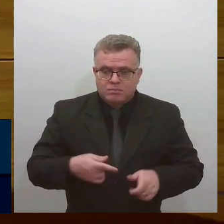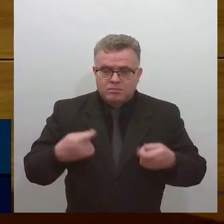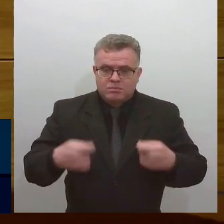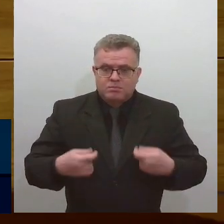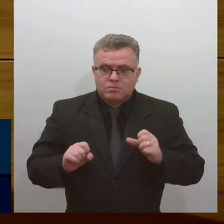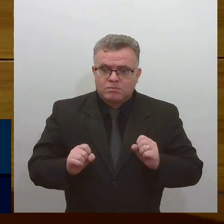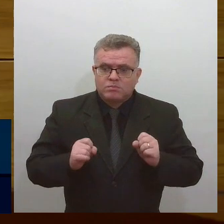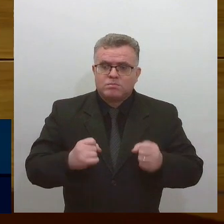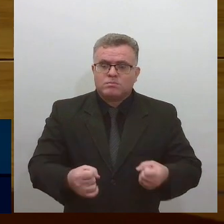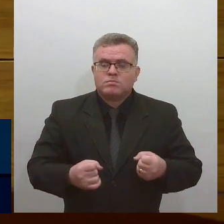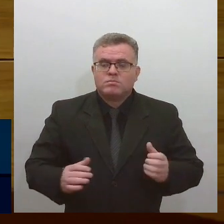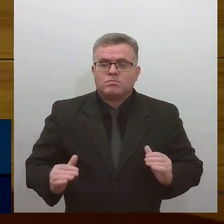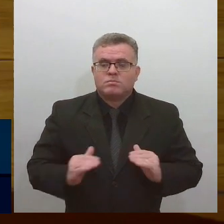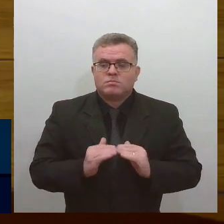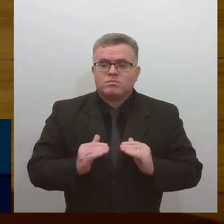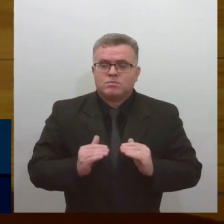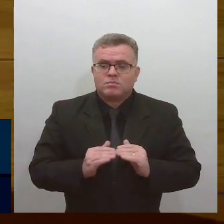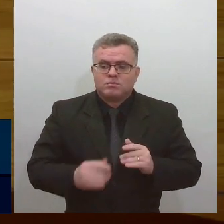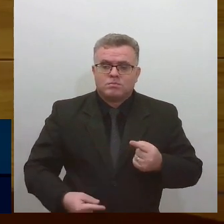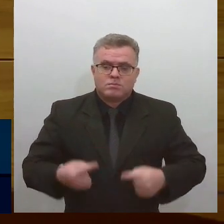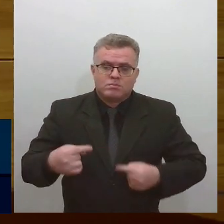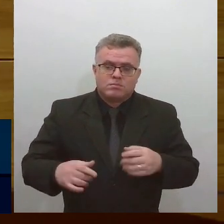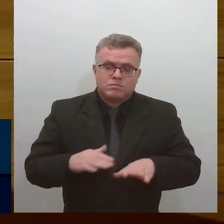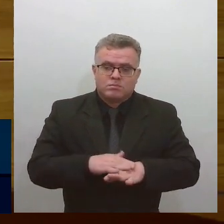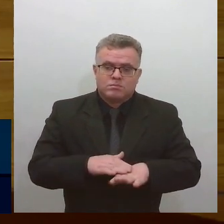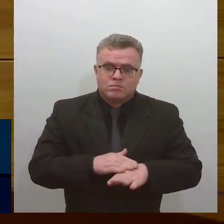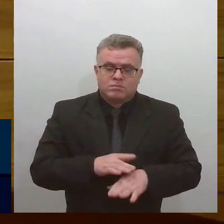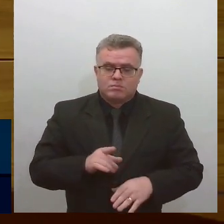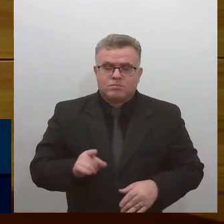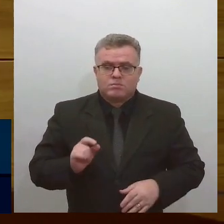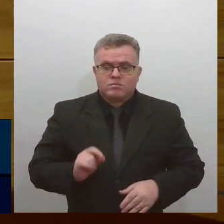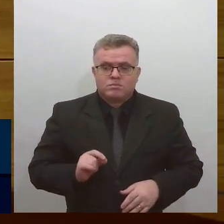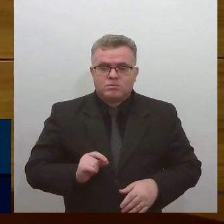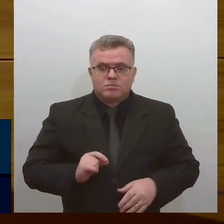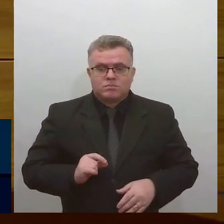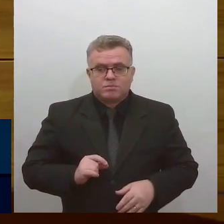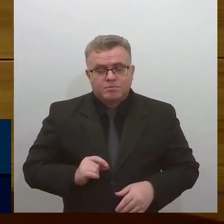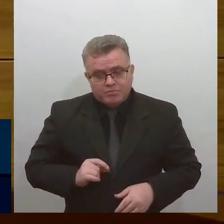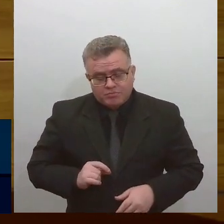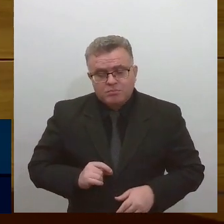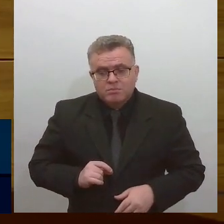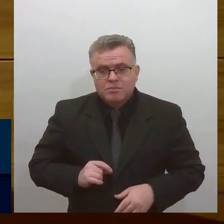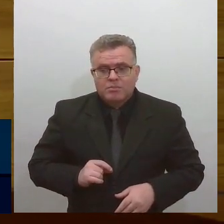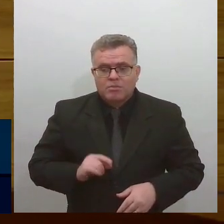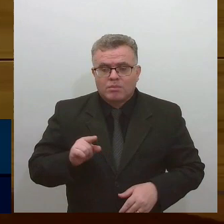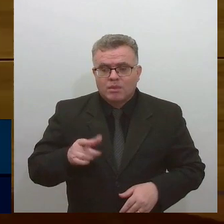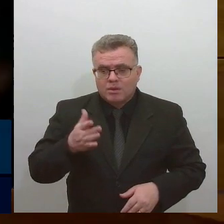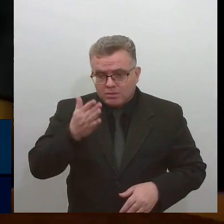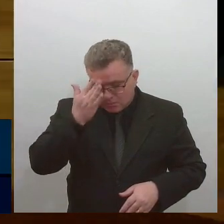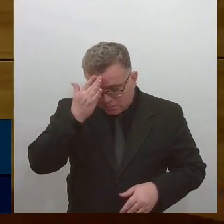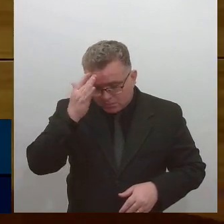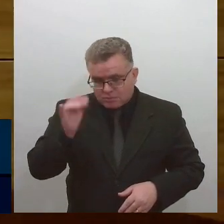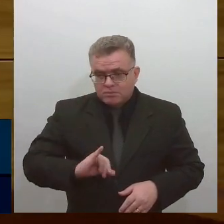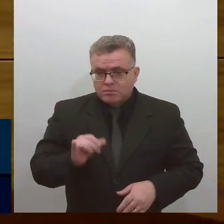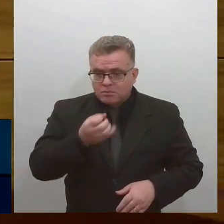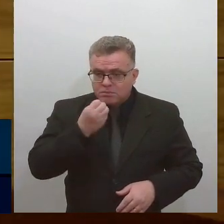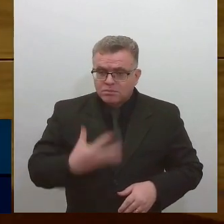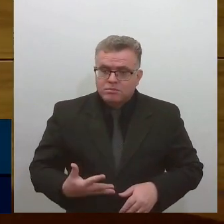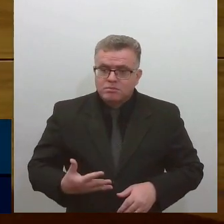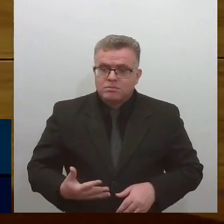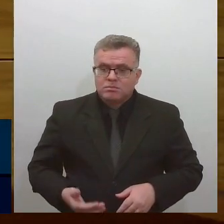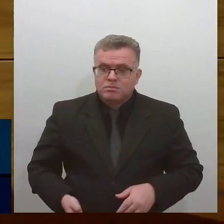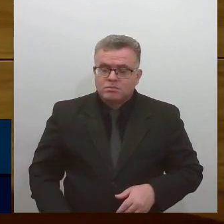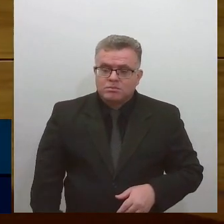sentido então a gente precisa dialogar mais com a cidade para que a cidade entenda que isso é positivo e só para sen